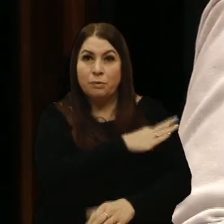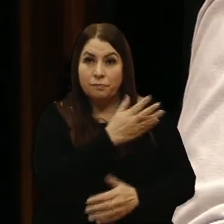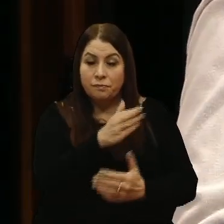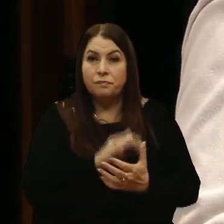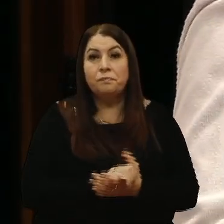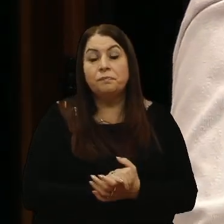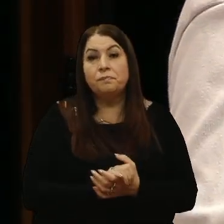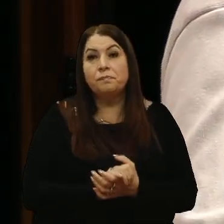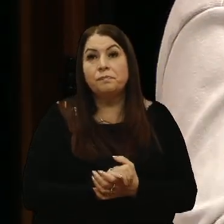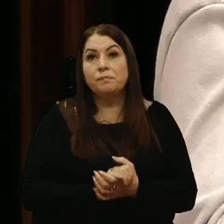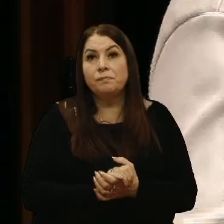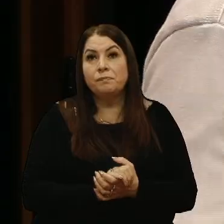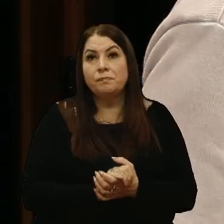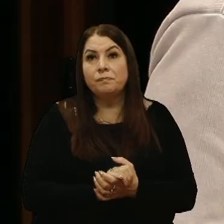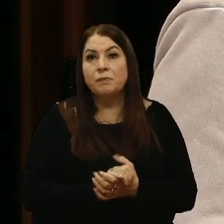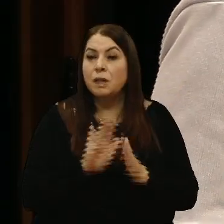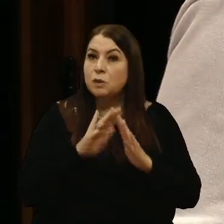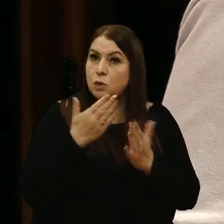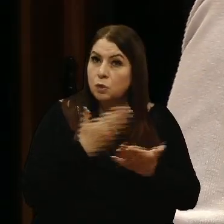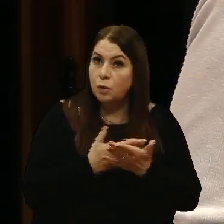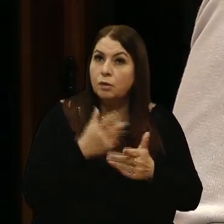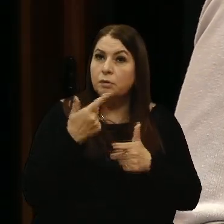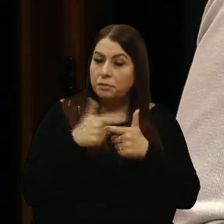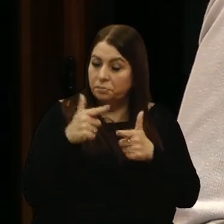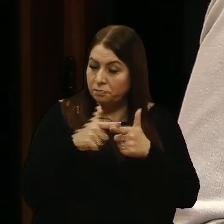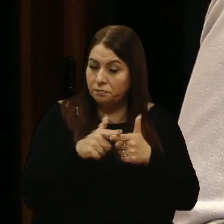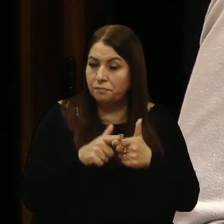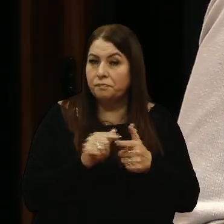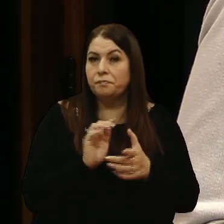Ramon. As escolas têm problemas.